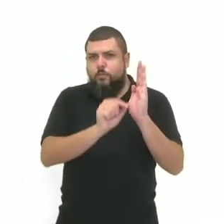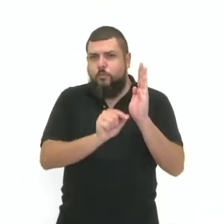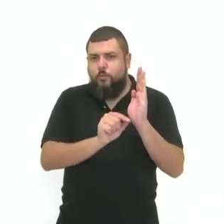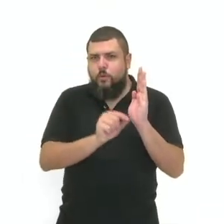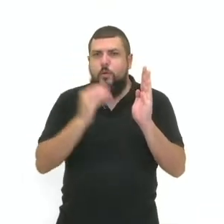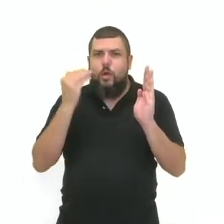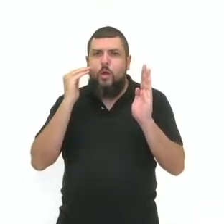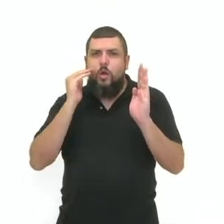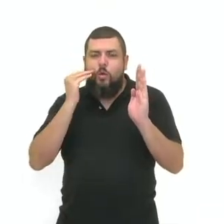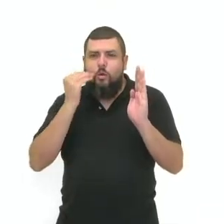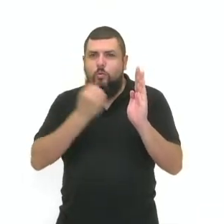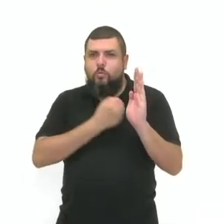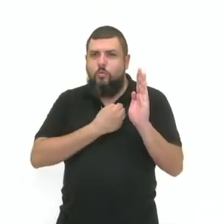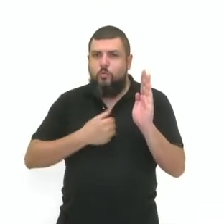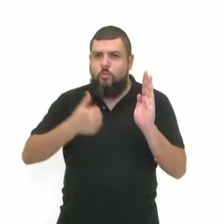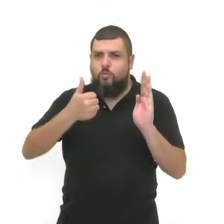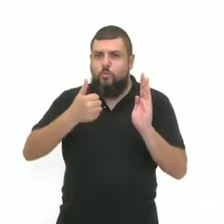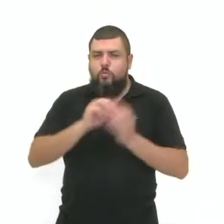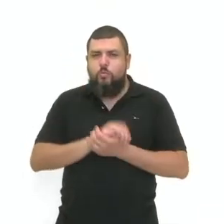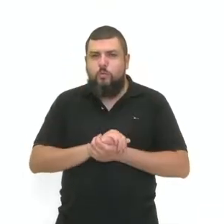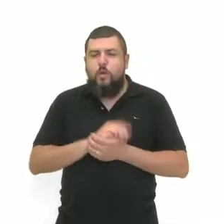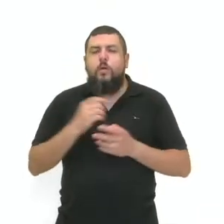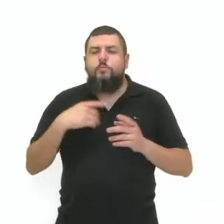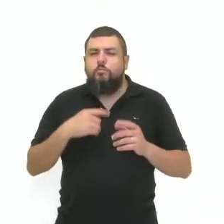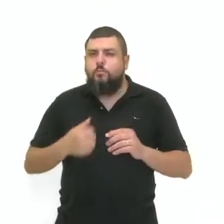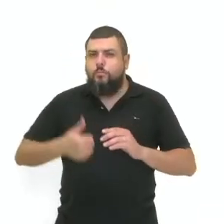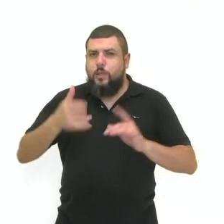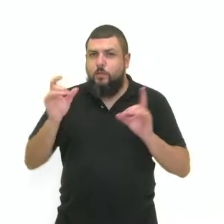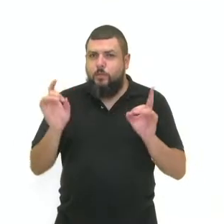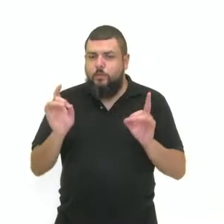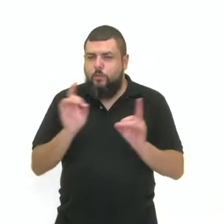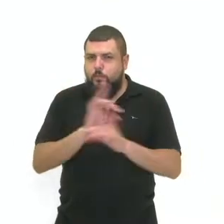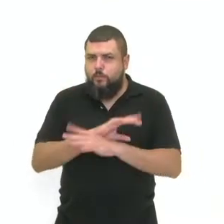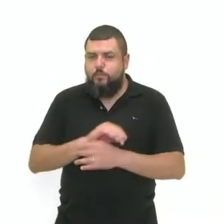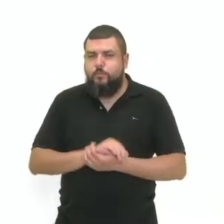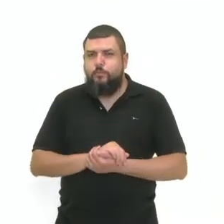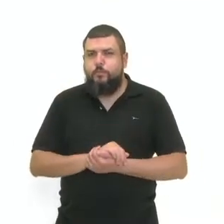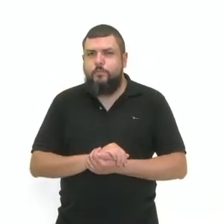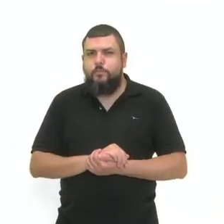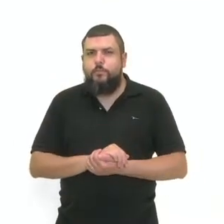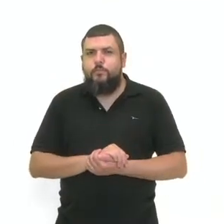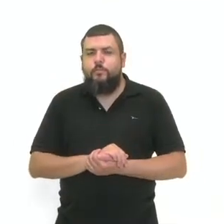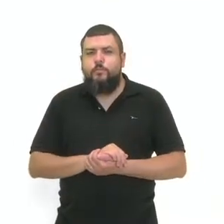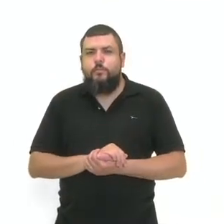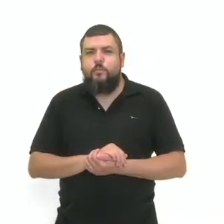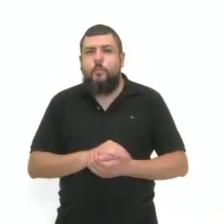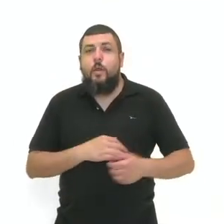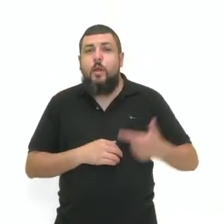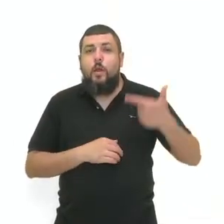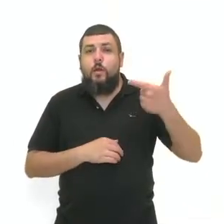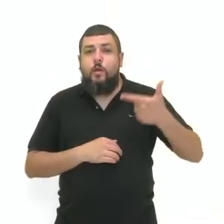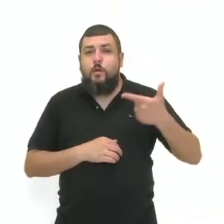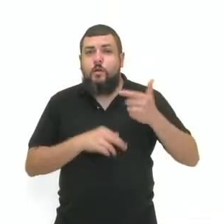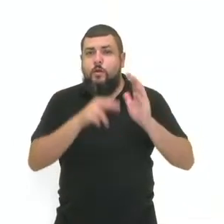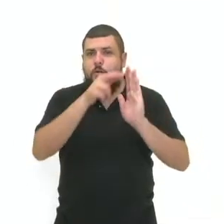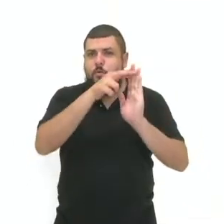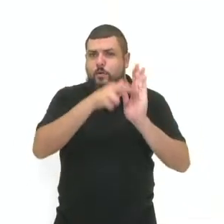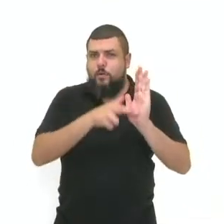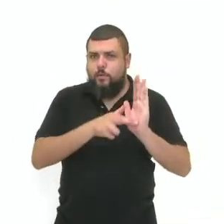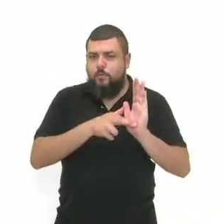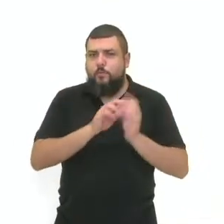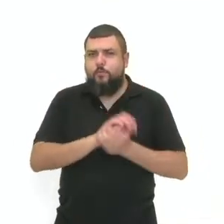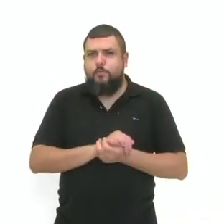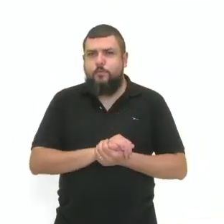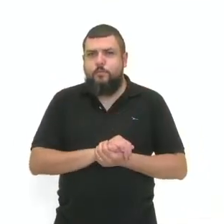já estabelecemos aqui a primeira propriedade, certo? A segunda propriedade, ela vai dizer o seguinte: